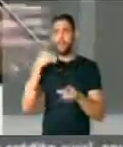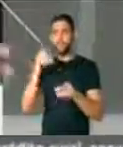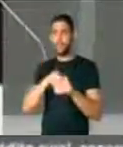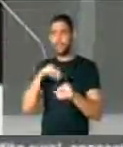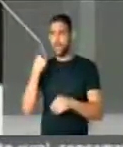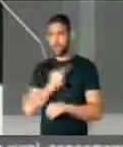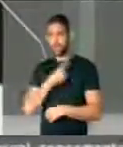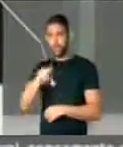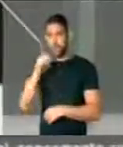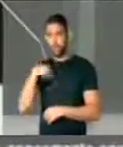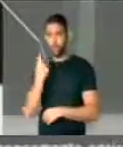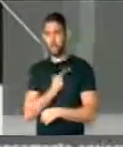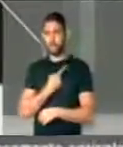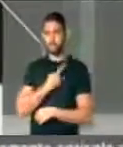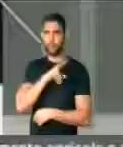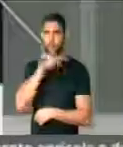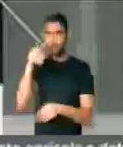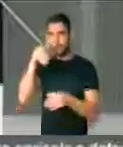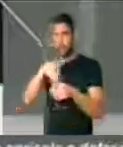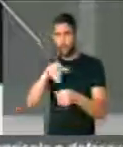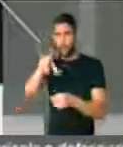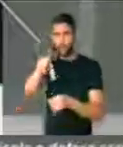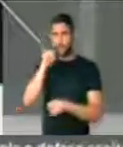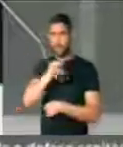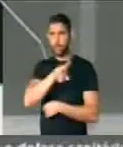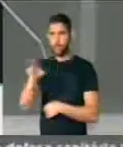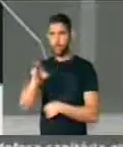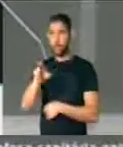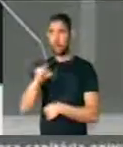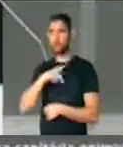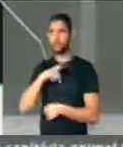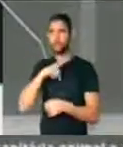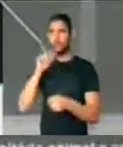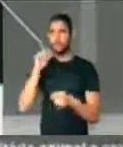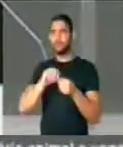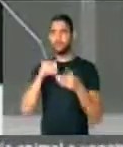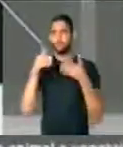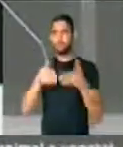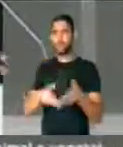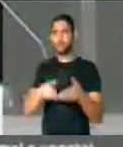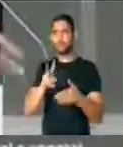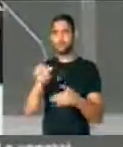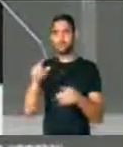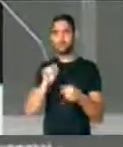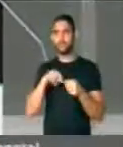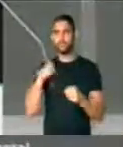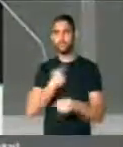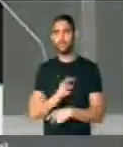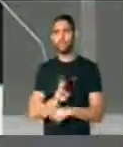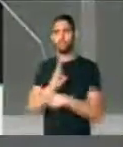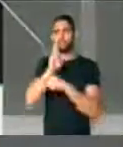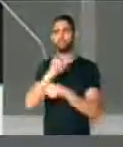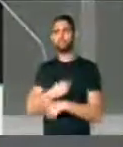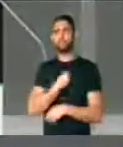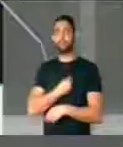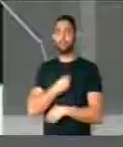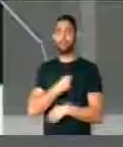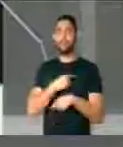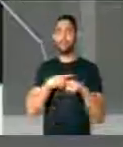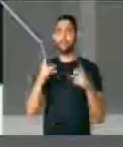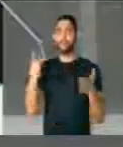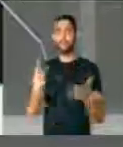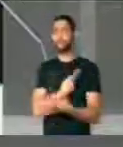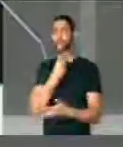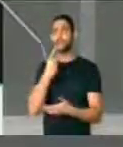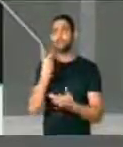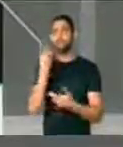votaram em nós, quando foram na urna e optaram em deixar um voto de confiança para que nós aqui a representássemos. Mas o que